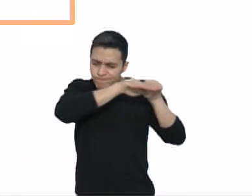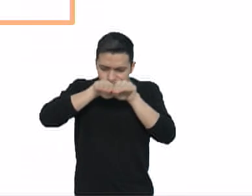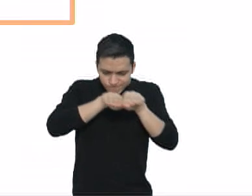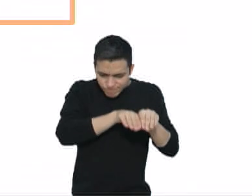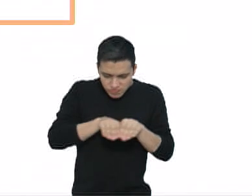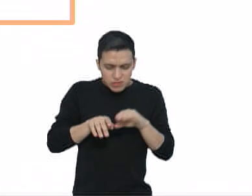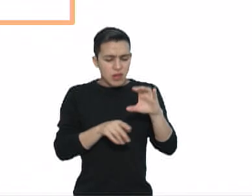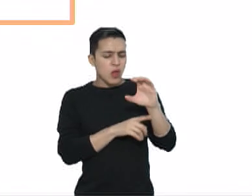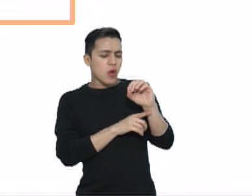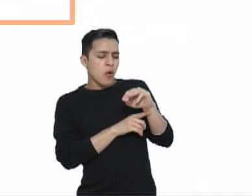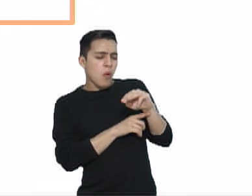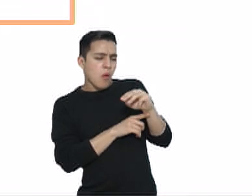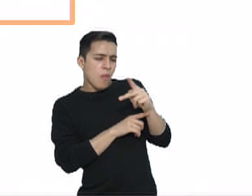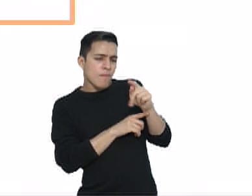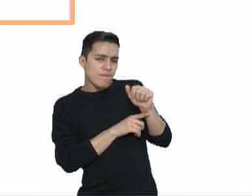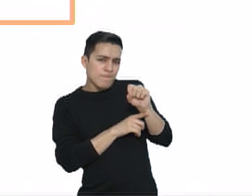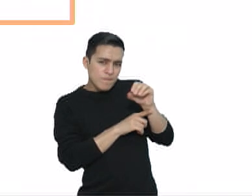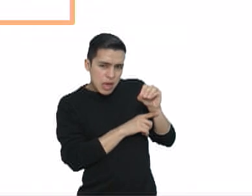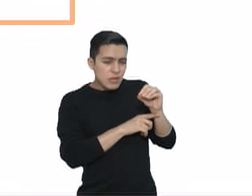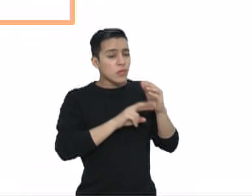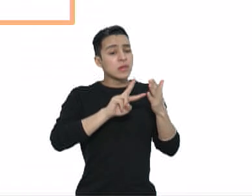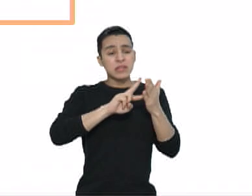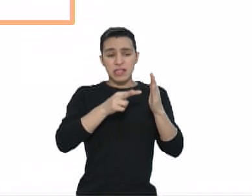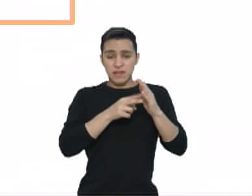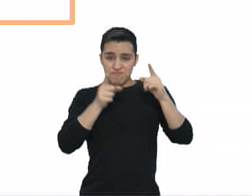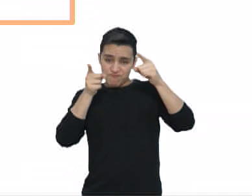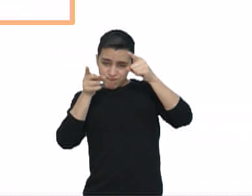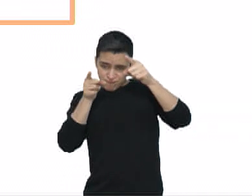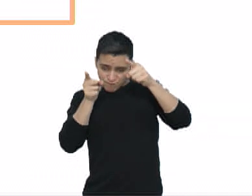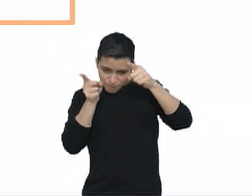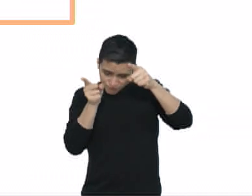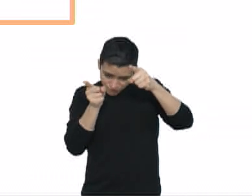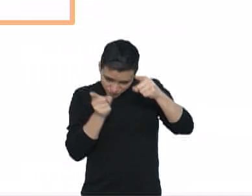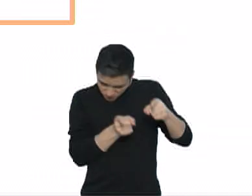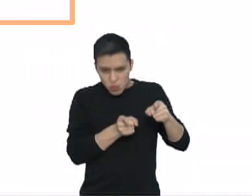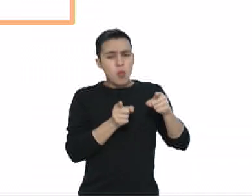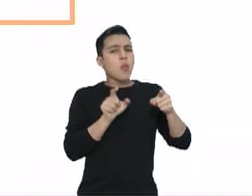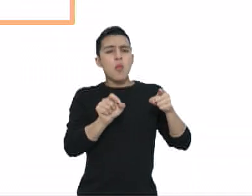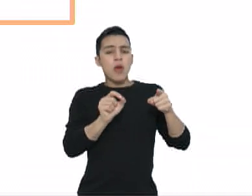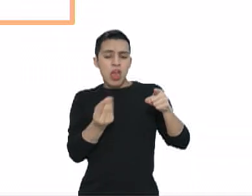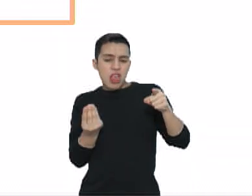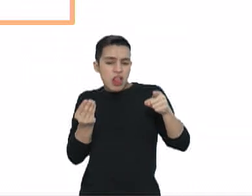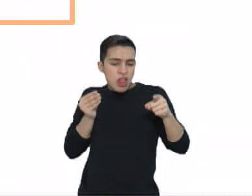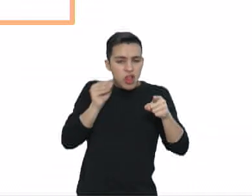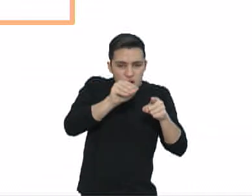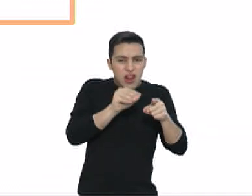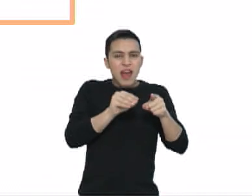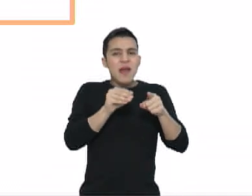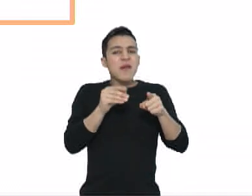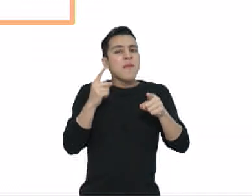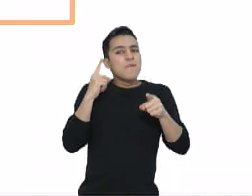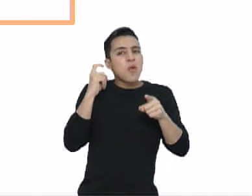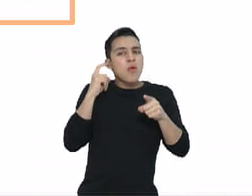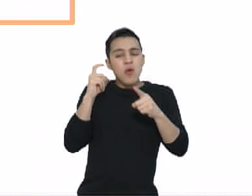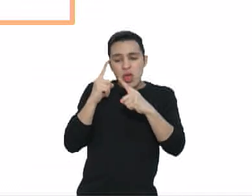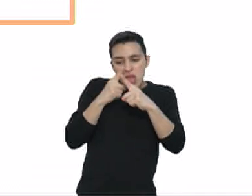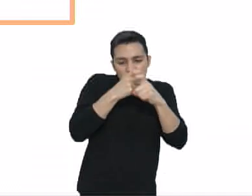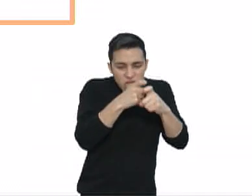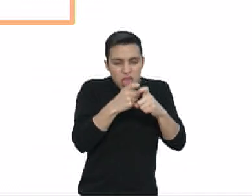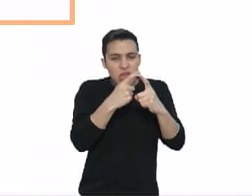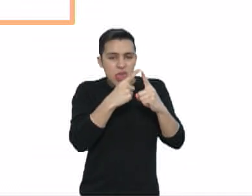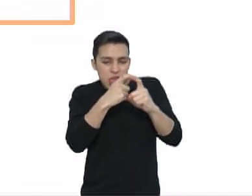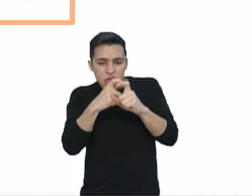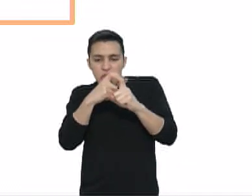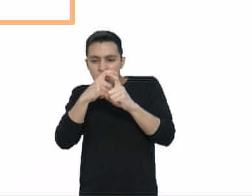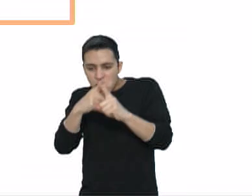Compasso é o espaço delimitado por duas barras verticais dentro do qual colocamos as notas musicais, completando